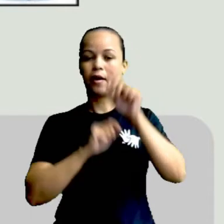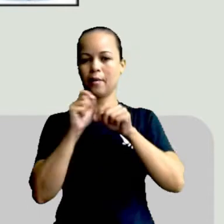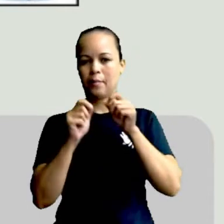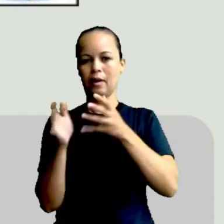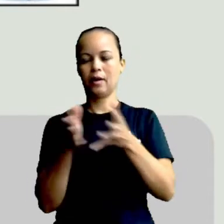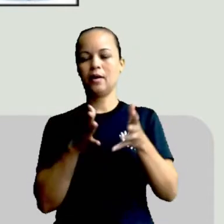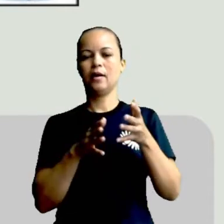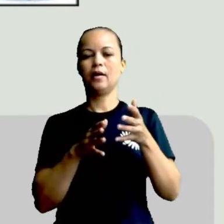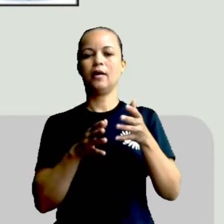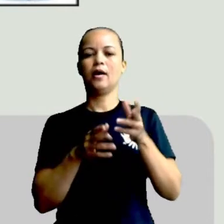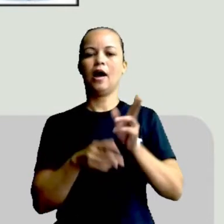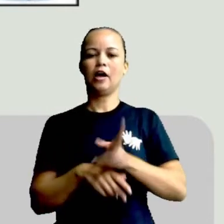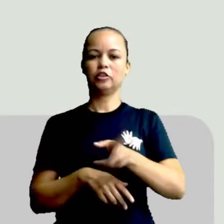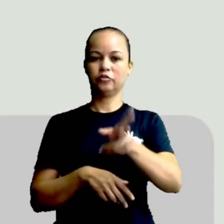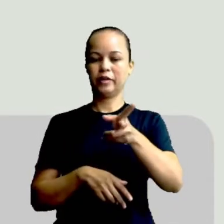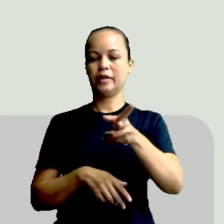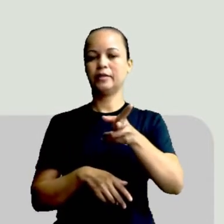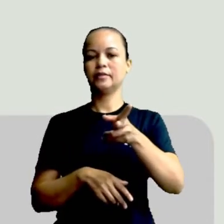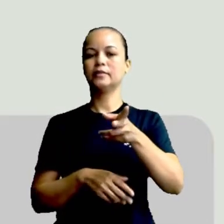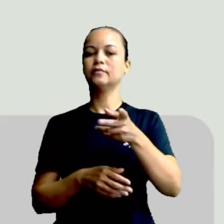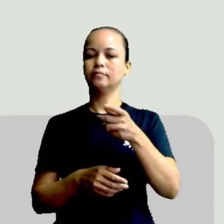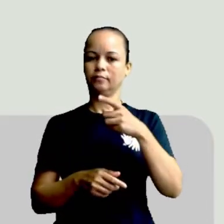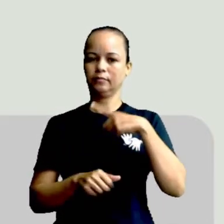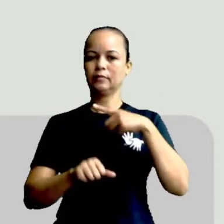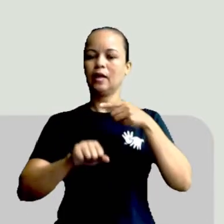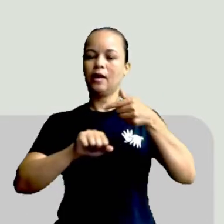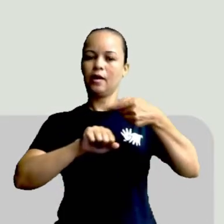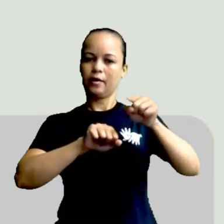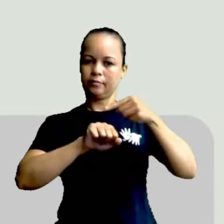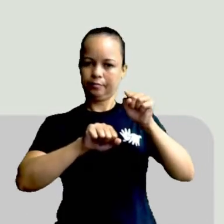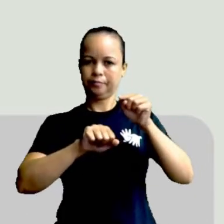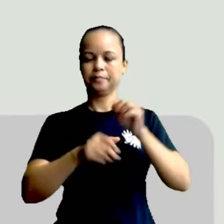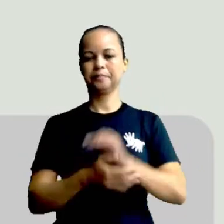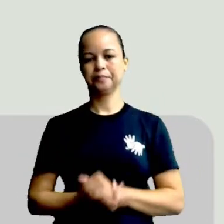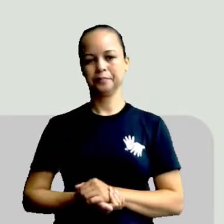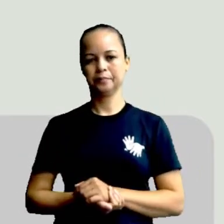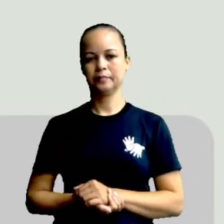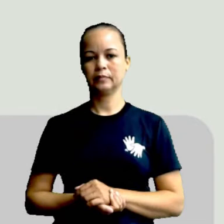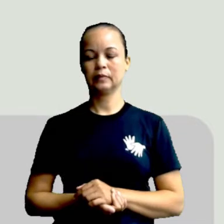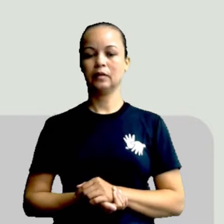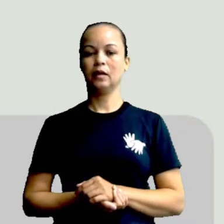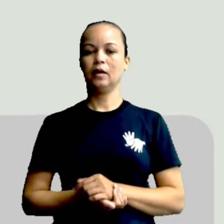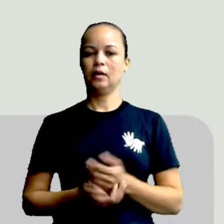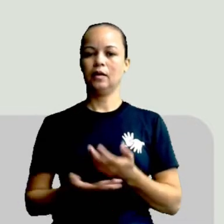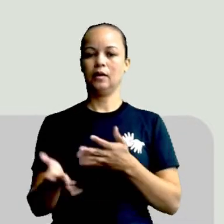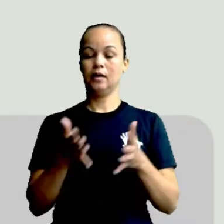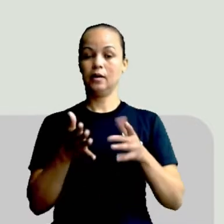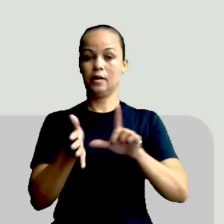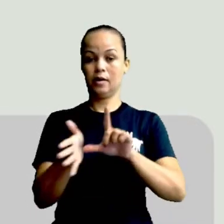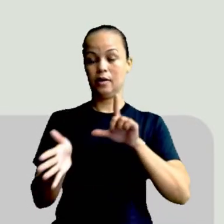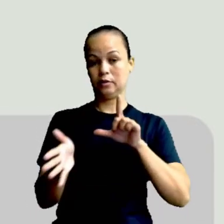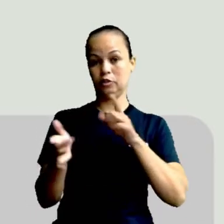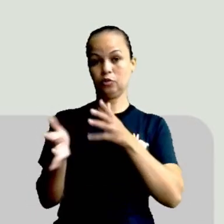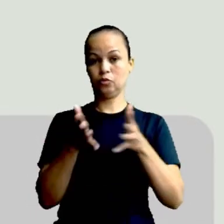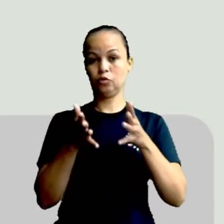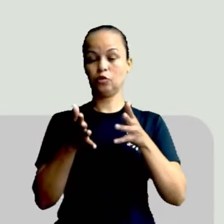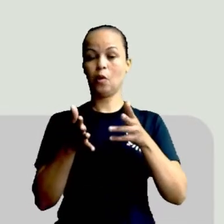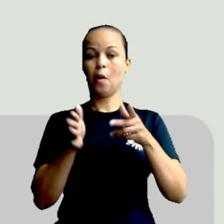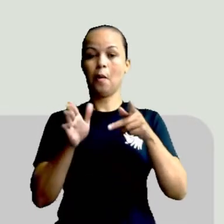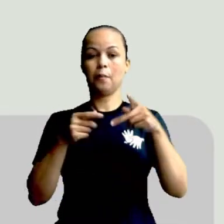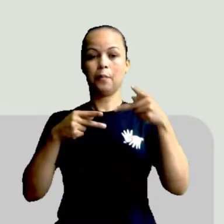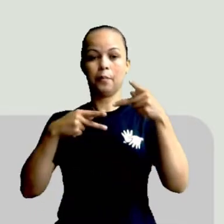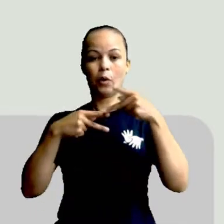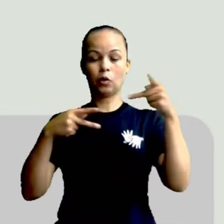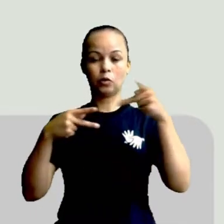sempre Tem crase e antes dos pronomes demonstrativos aquilo Aquela